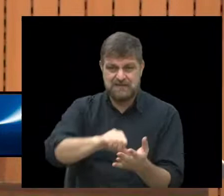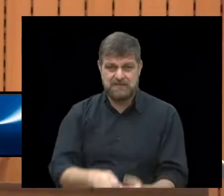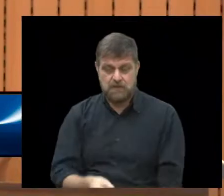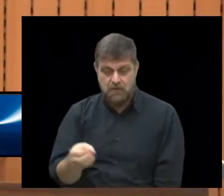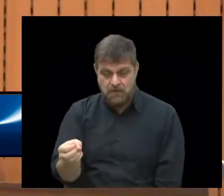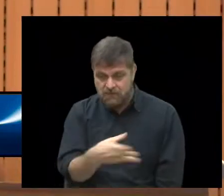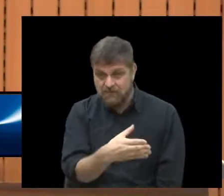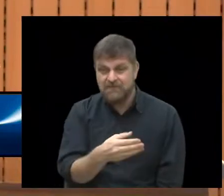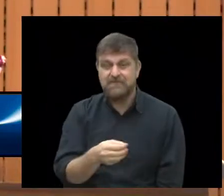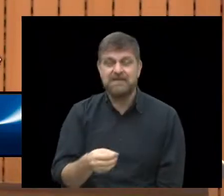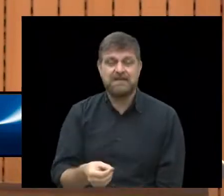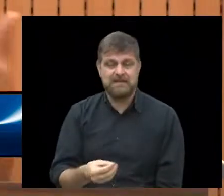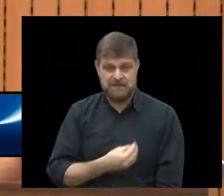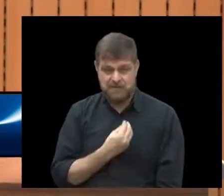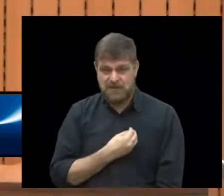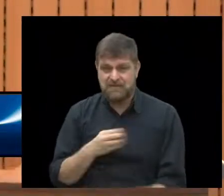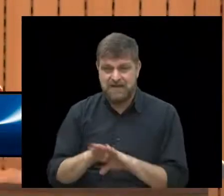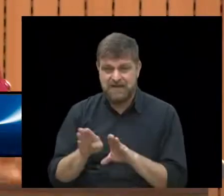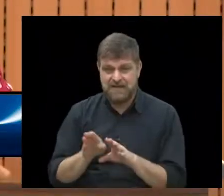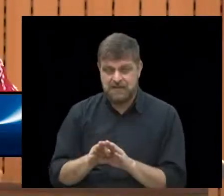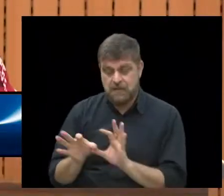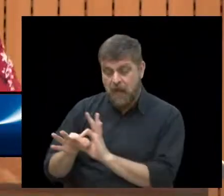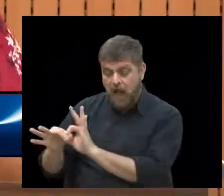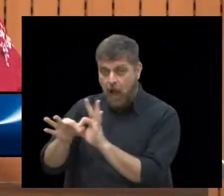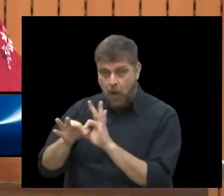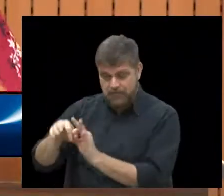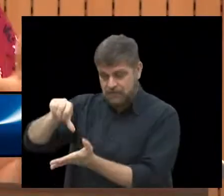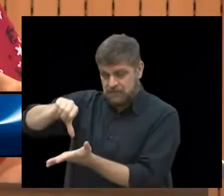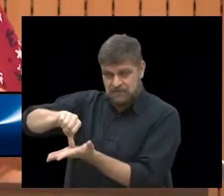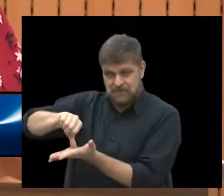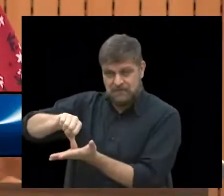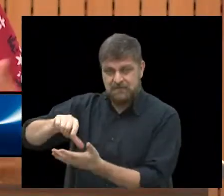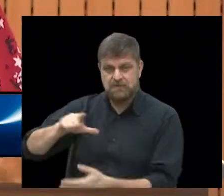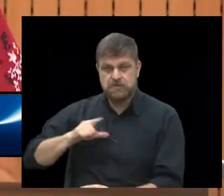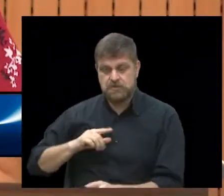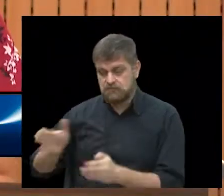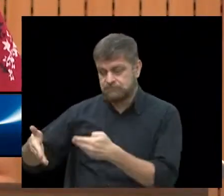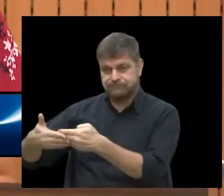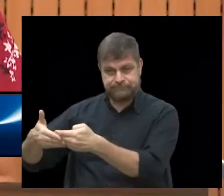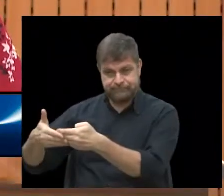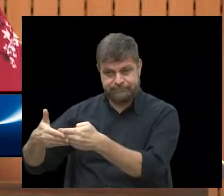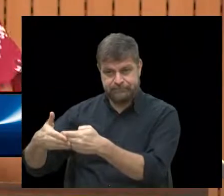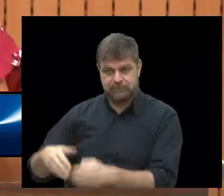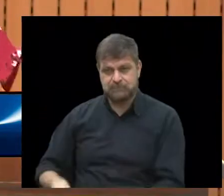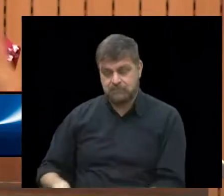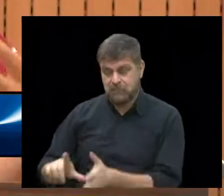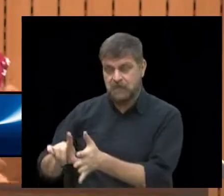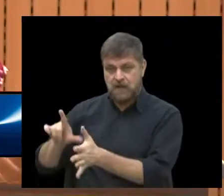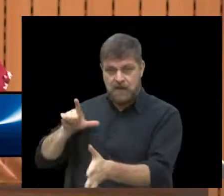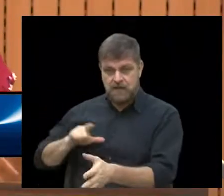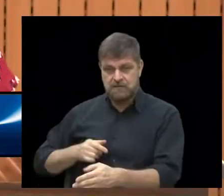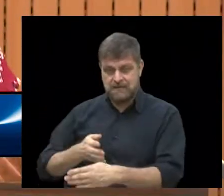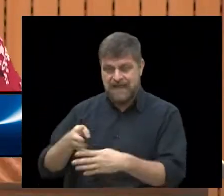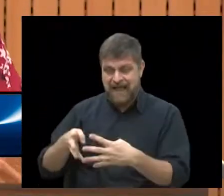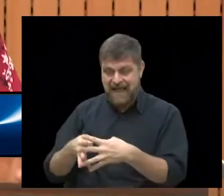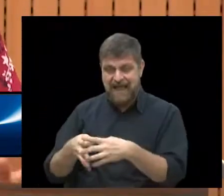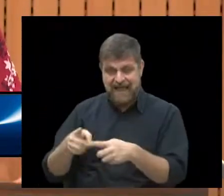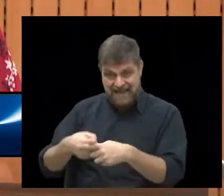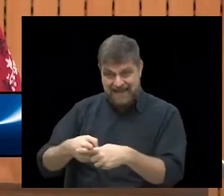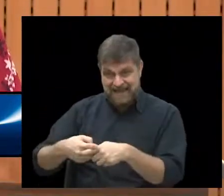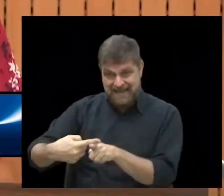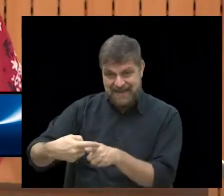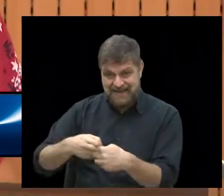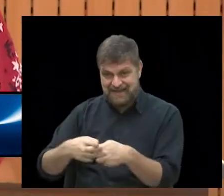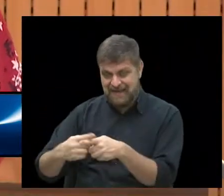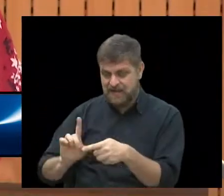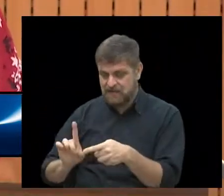Vila União, eles foram abertos, né? Antes os terminais eram fechados, né? Mas a catraca foi liberada, só que agora